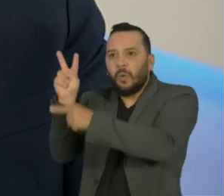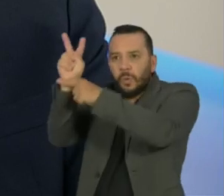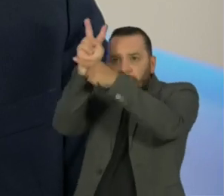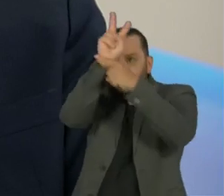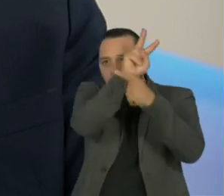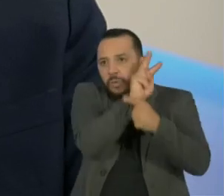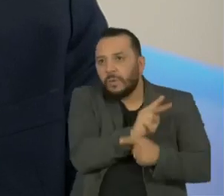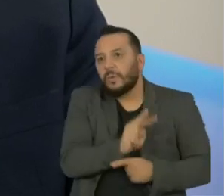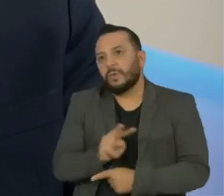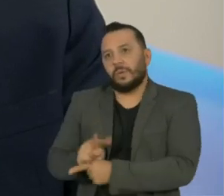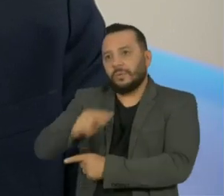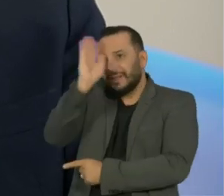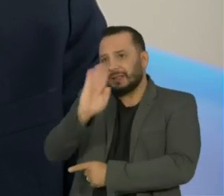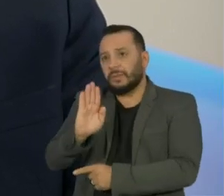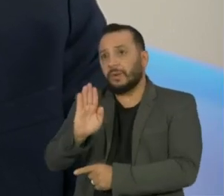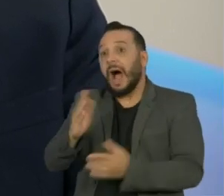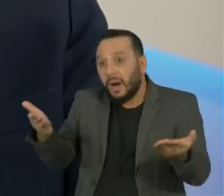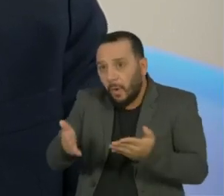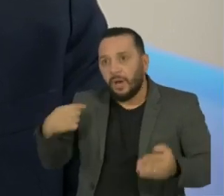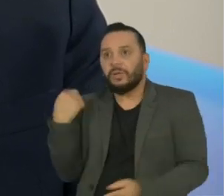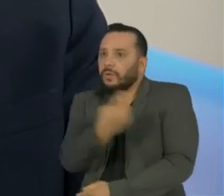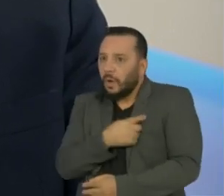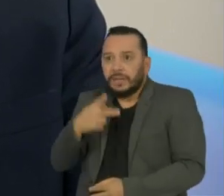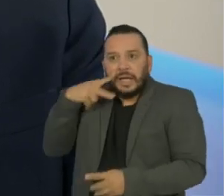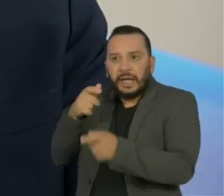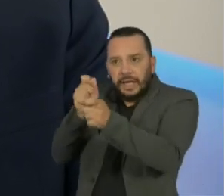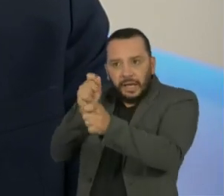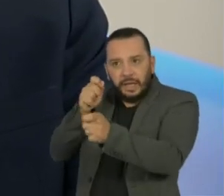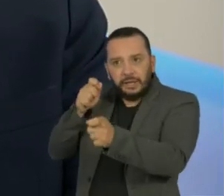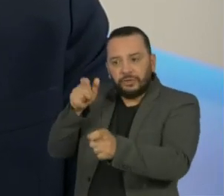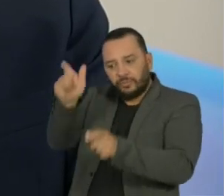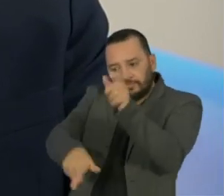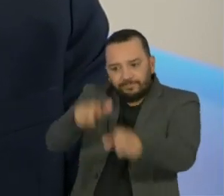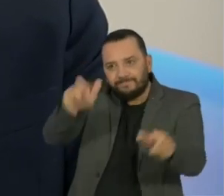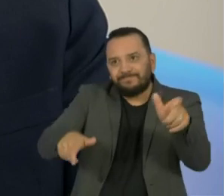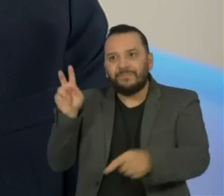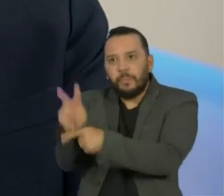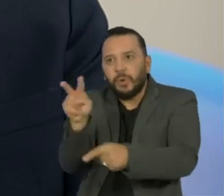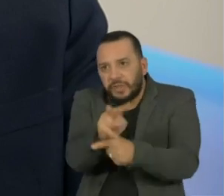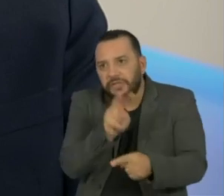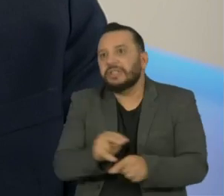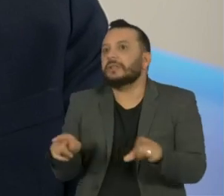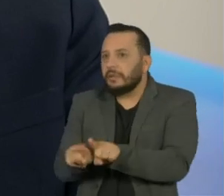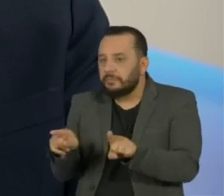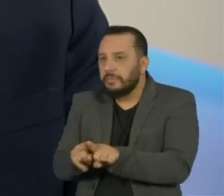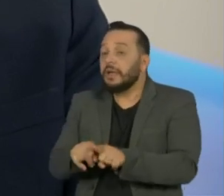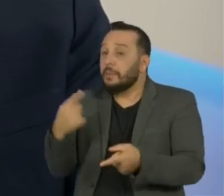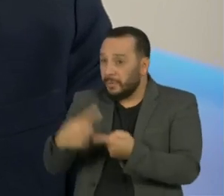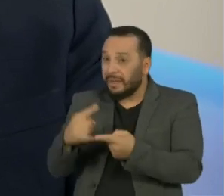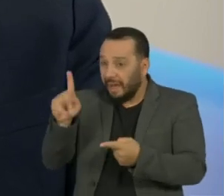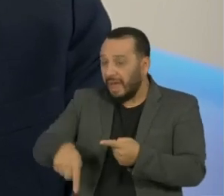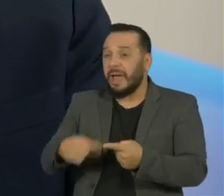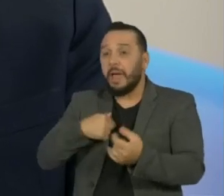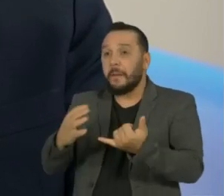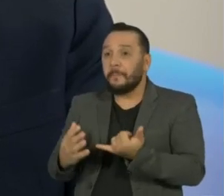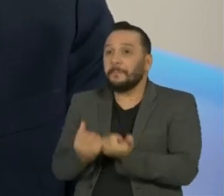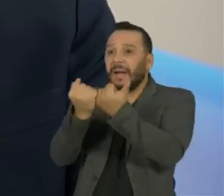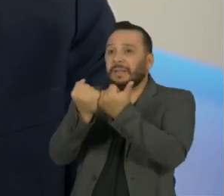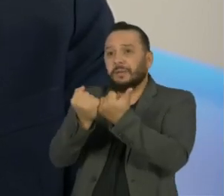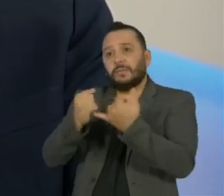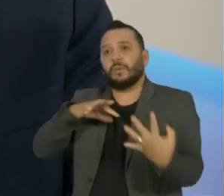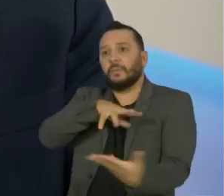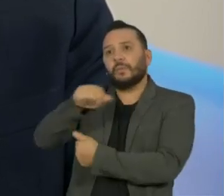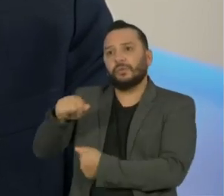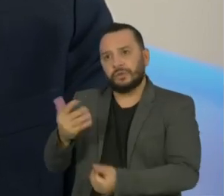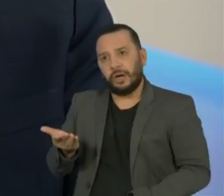ao graças aos vídeos nós temos que protegemos nós temos sim que atuar nesse patrimônio como ter património mundial que são as